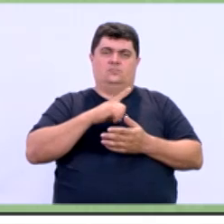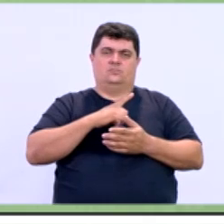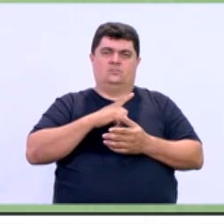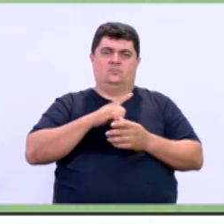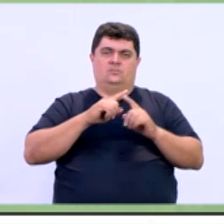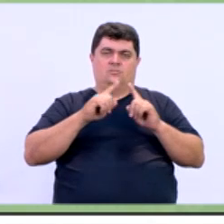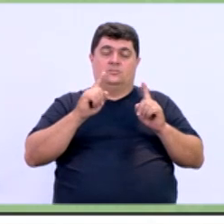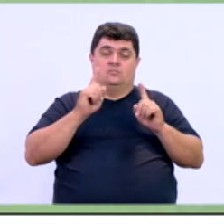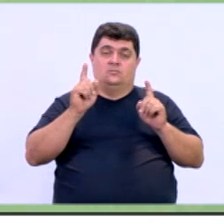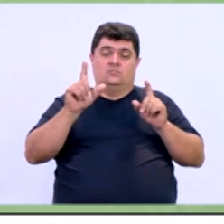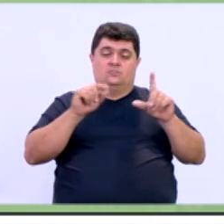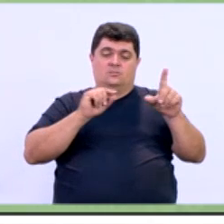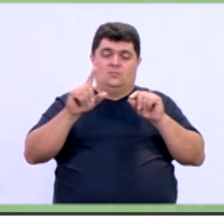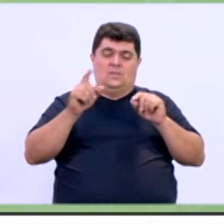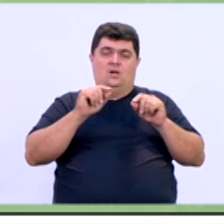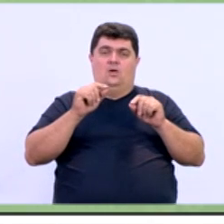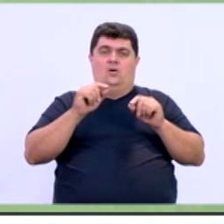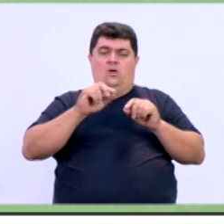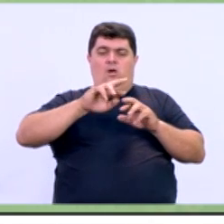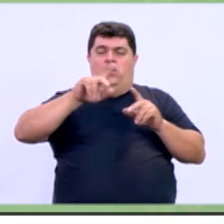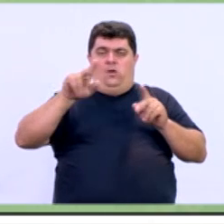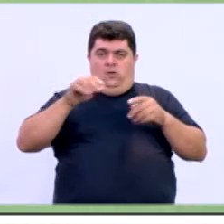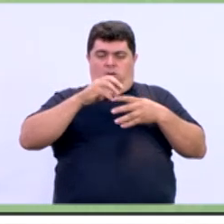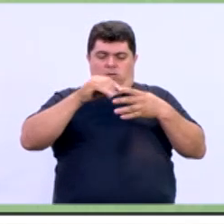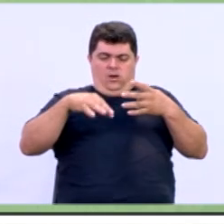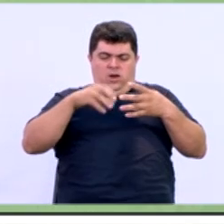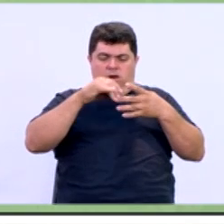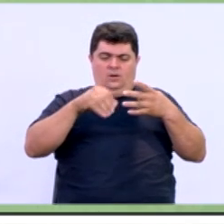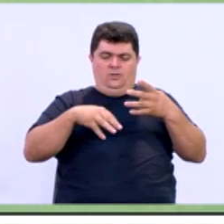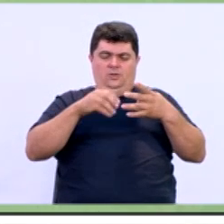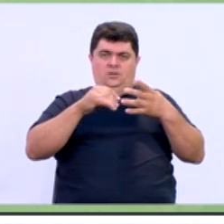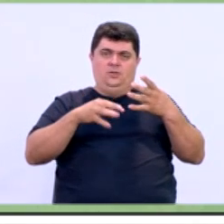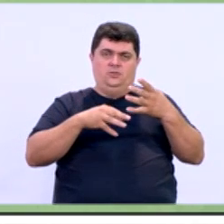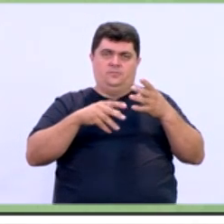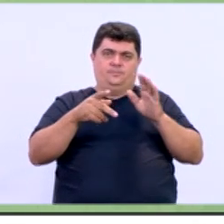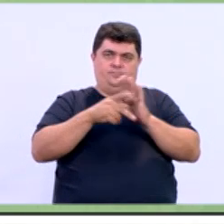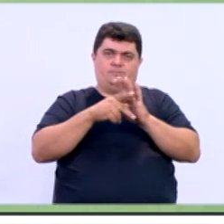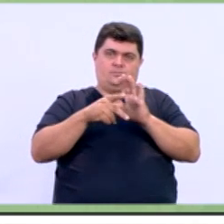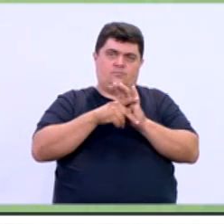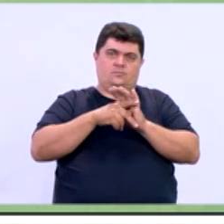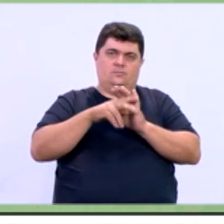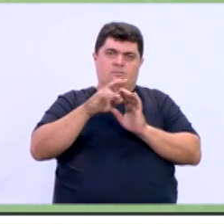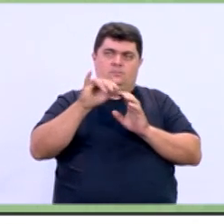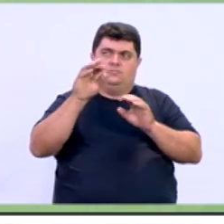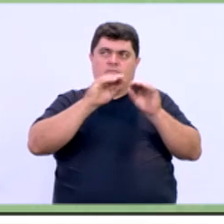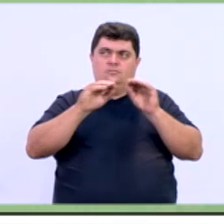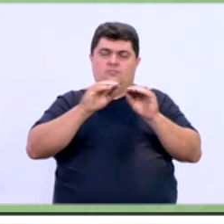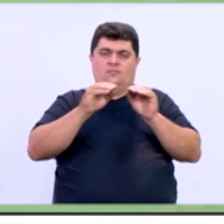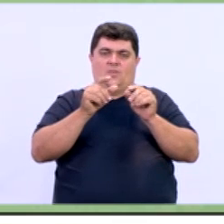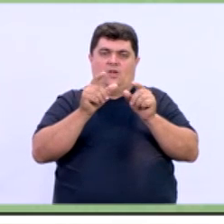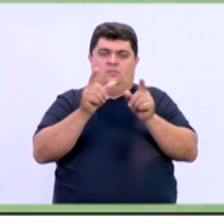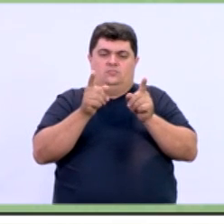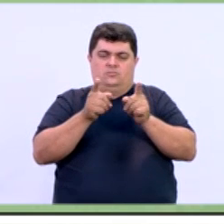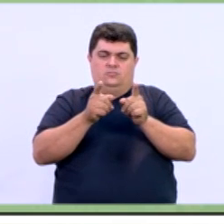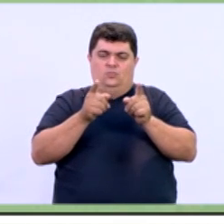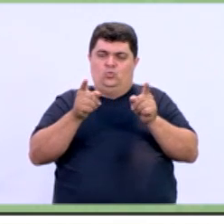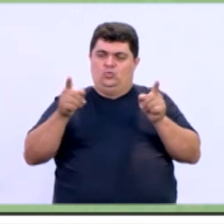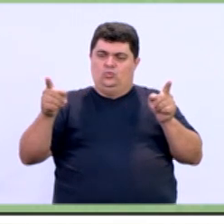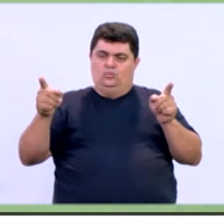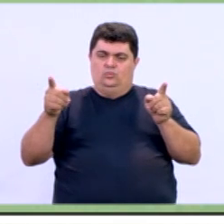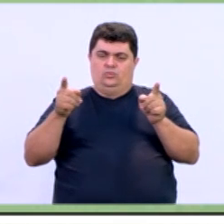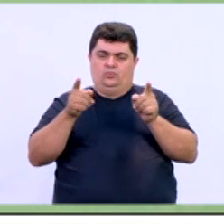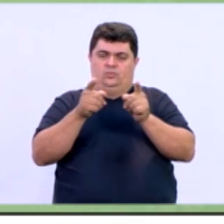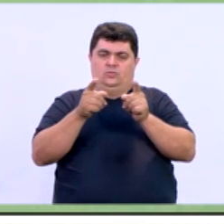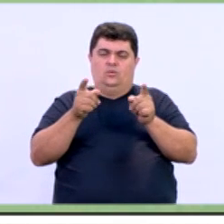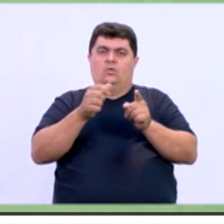posso definir, por exemplo, qual que é o tamanho que vai aparecer aqui da caixinha ou